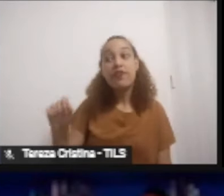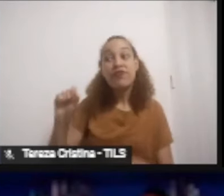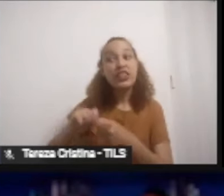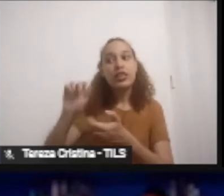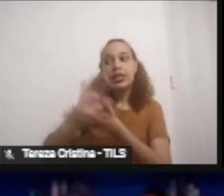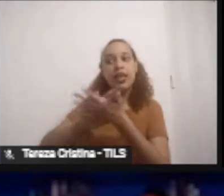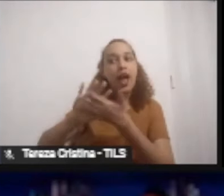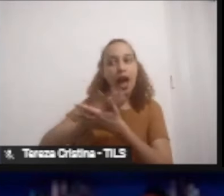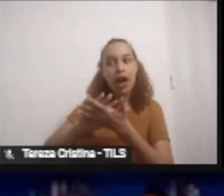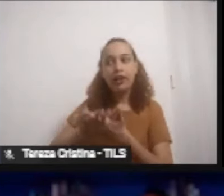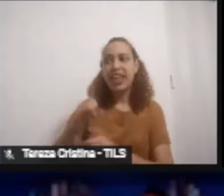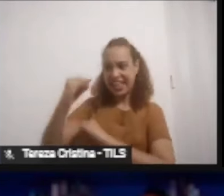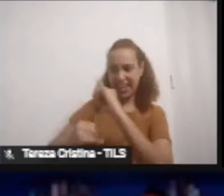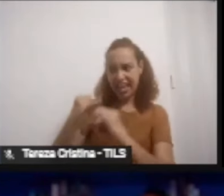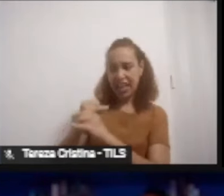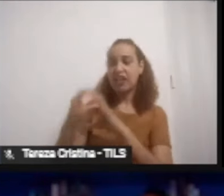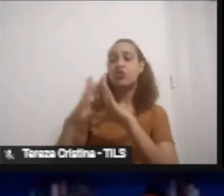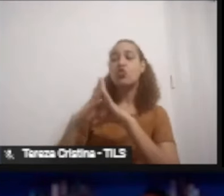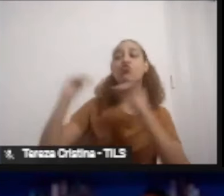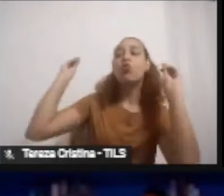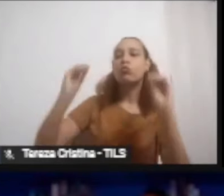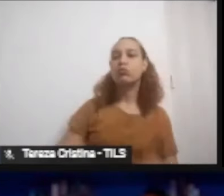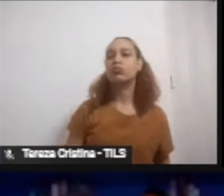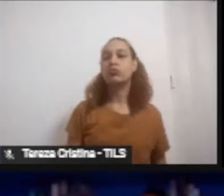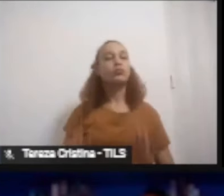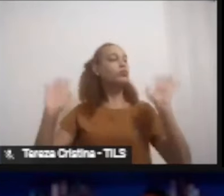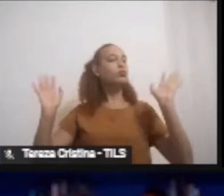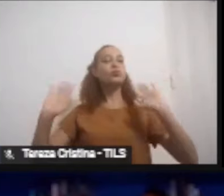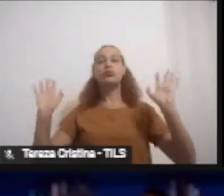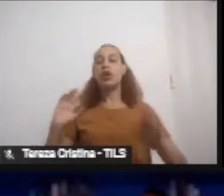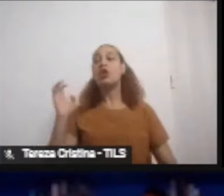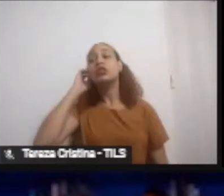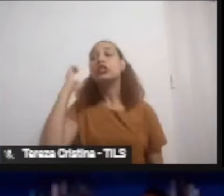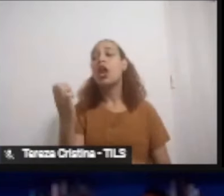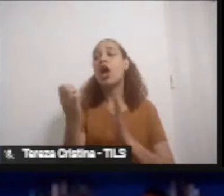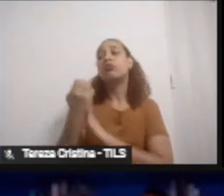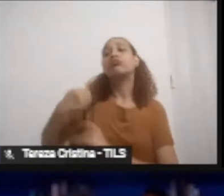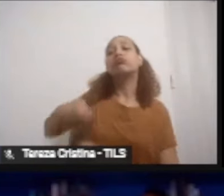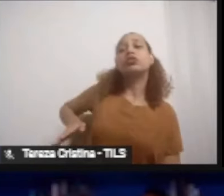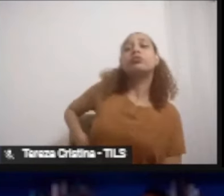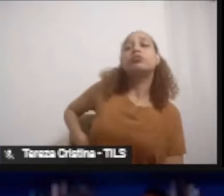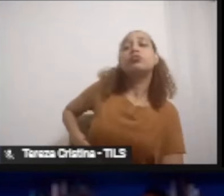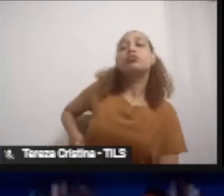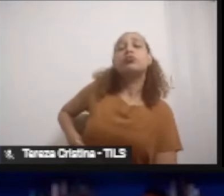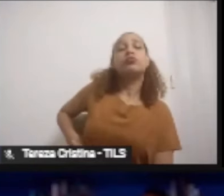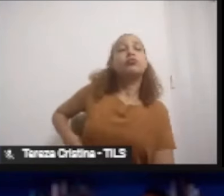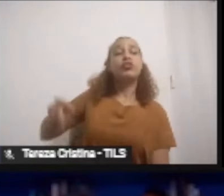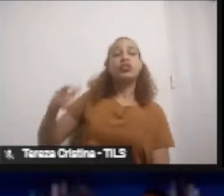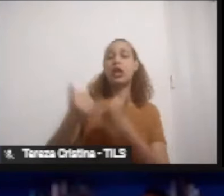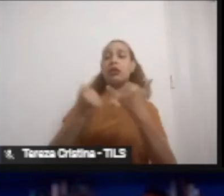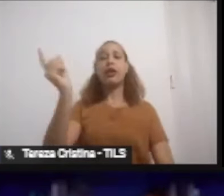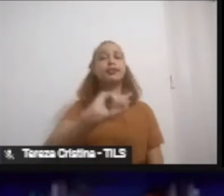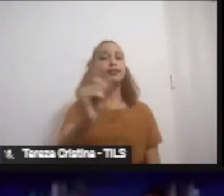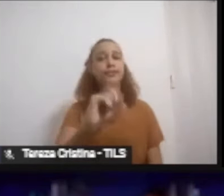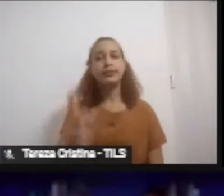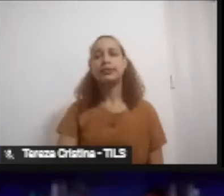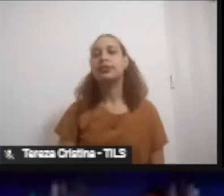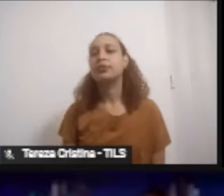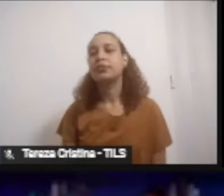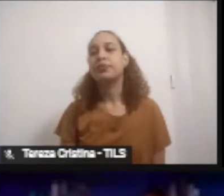vai ter internet, tá? Não vai ter jogo. Aí o celular vai ficar comigo, você não vai ter acesso. Só que se você não cumprir,